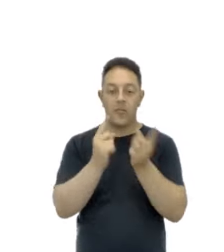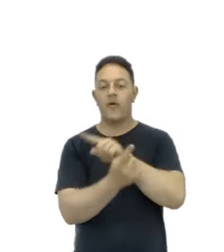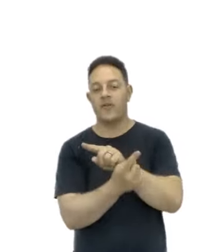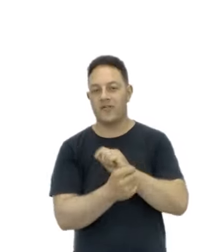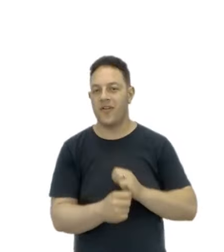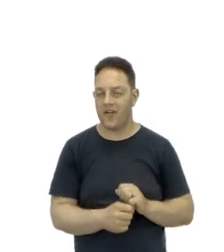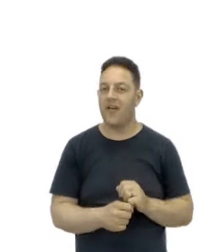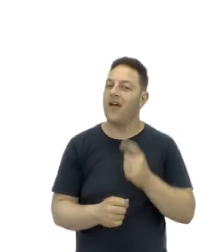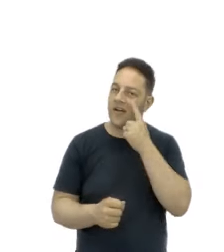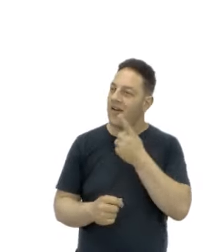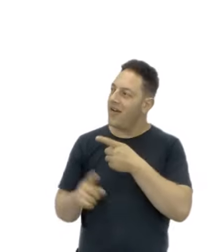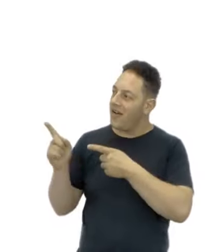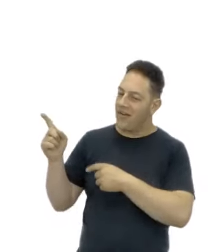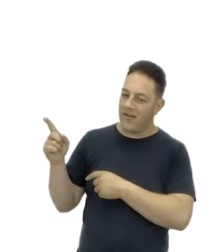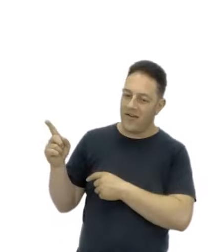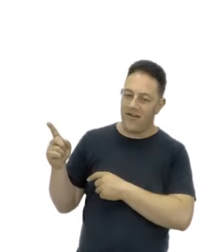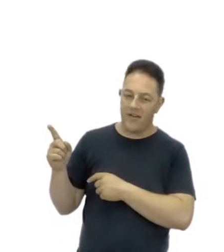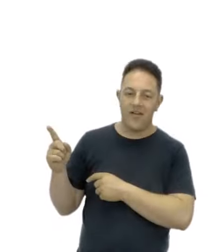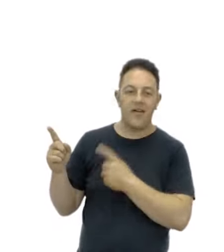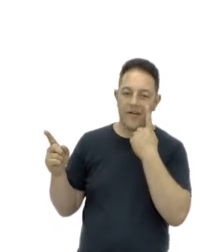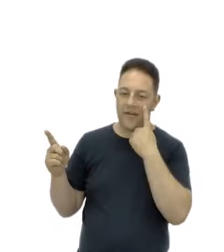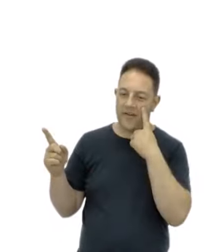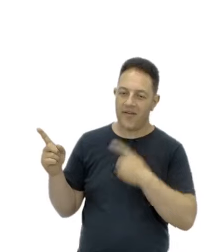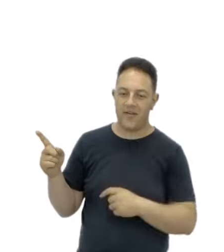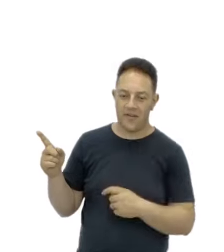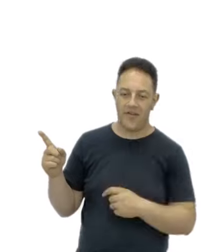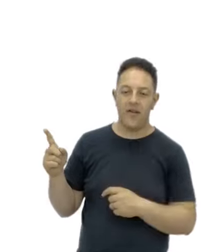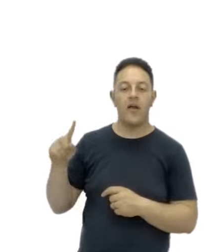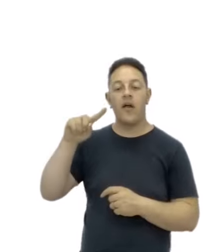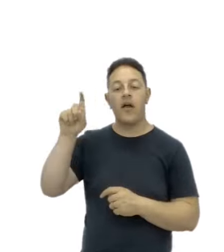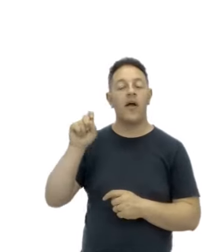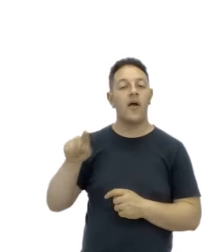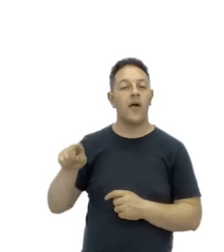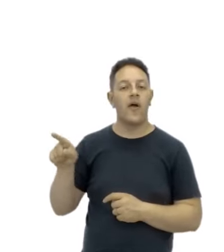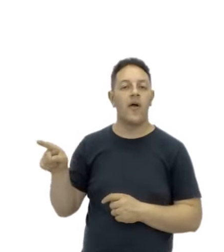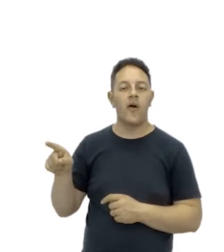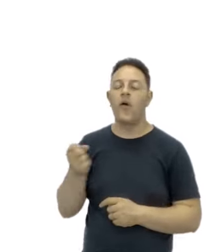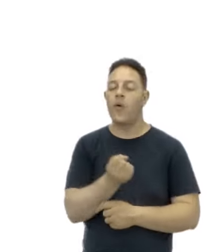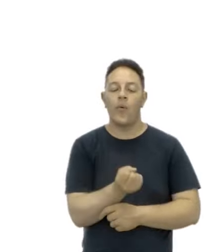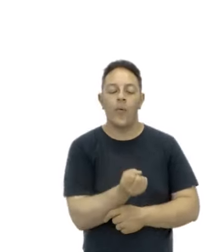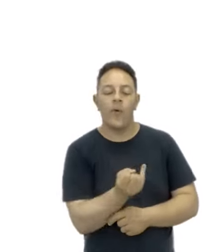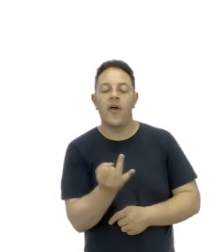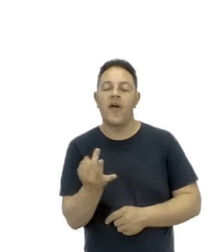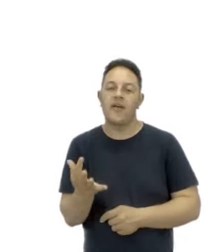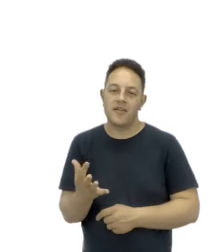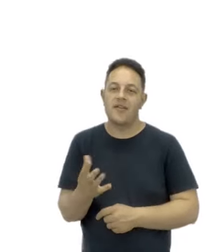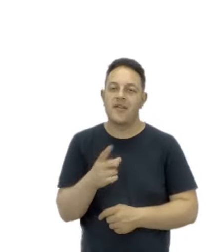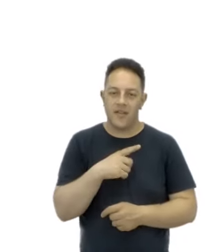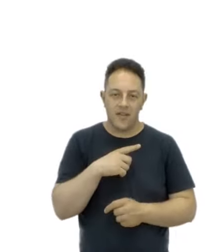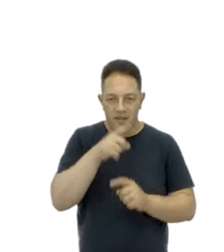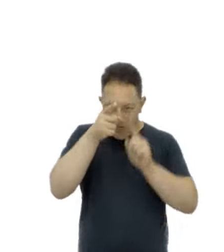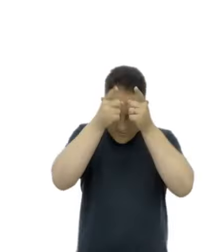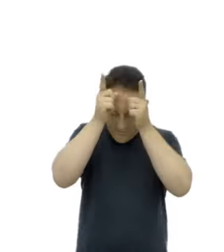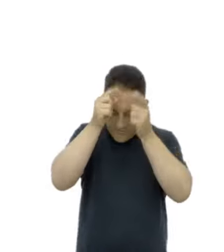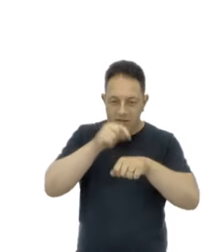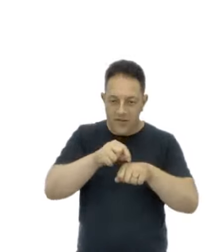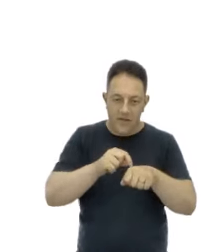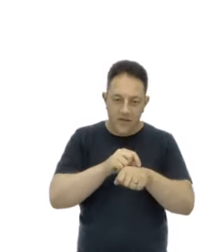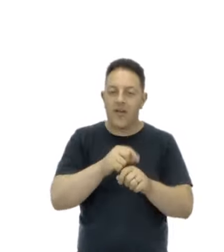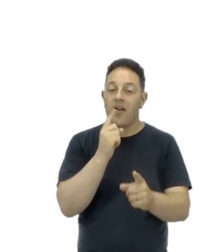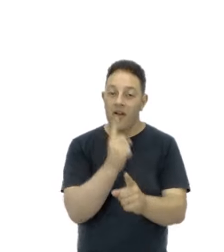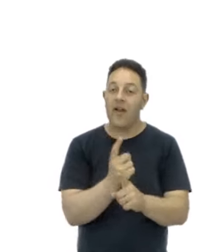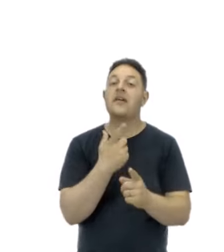ao observar esse esquema que apresenta a incógnita, né, como o elemento que se quer descobrir, como nós